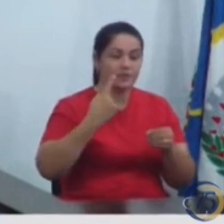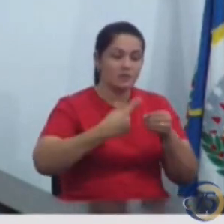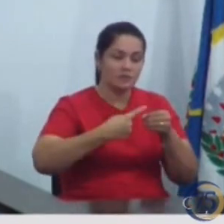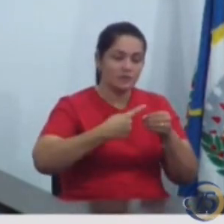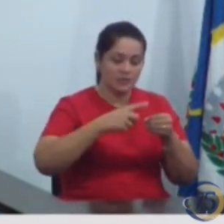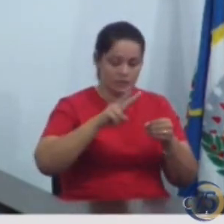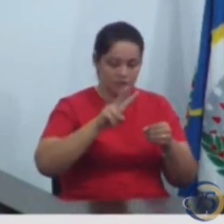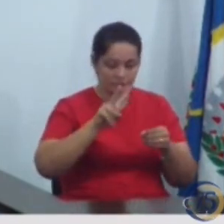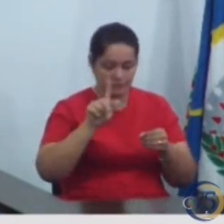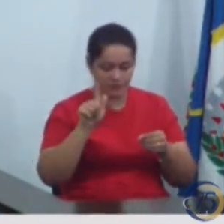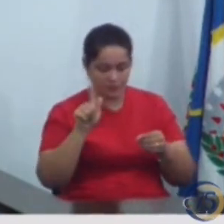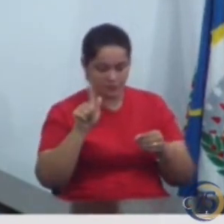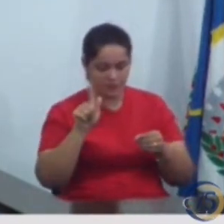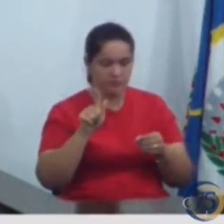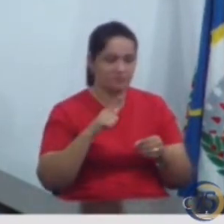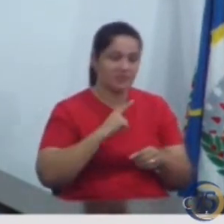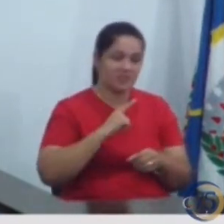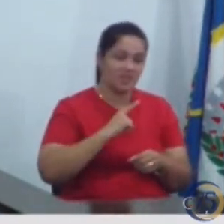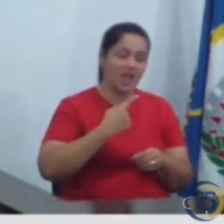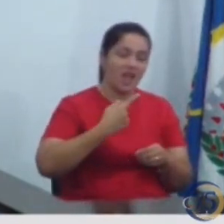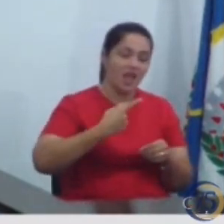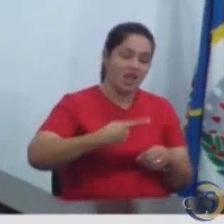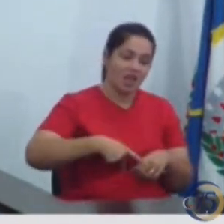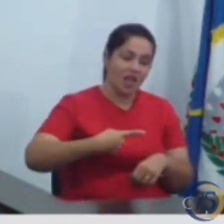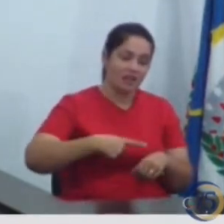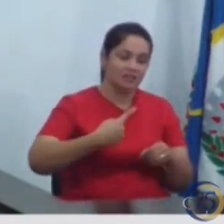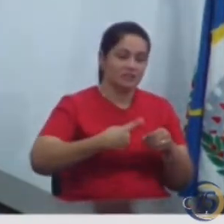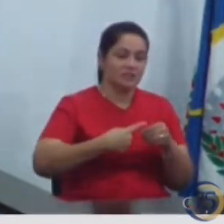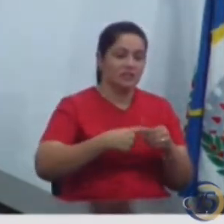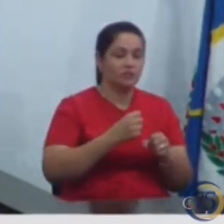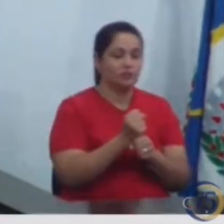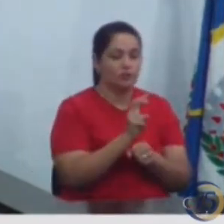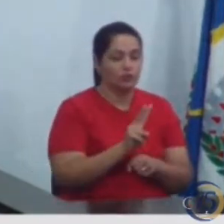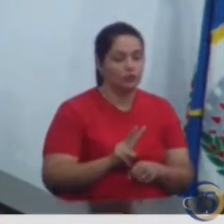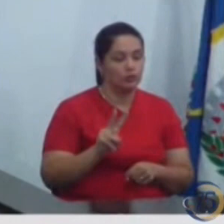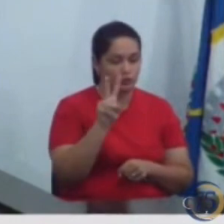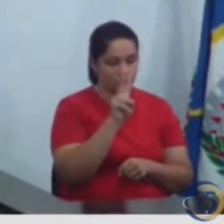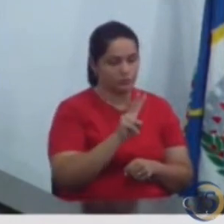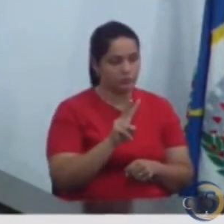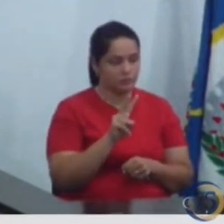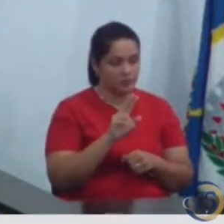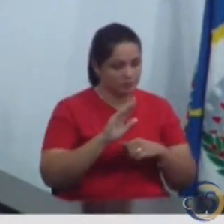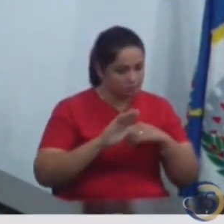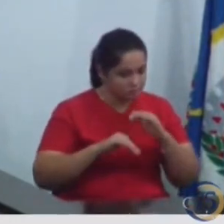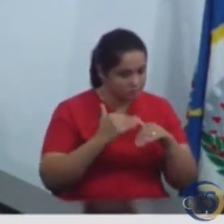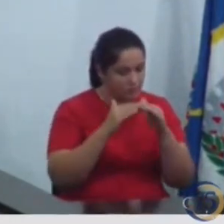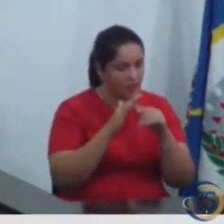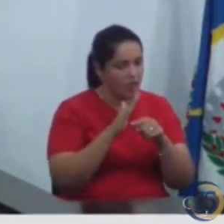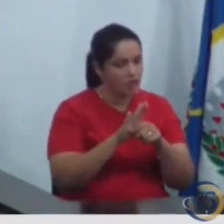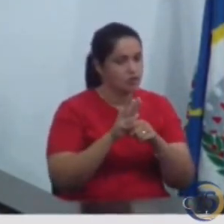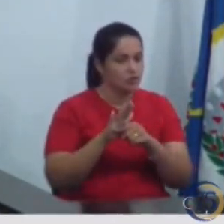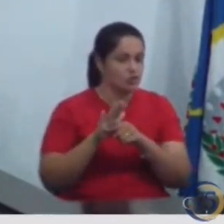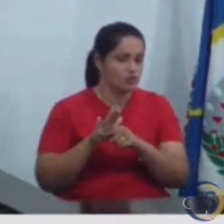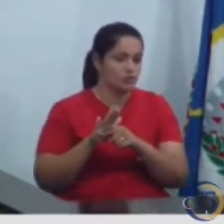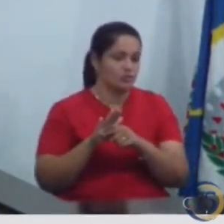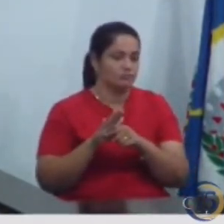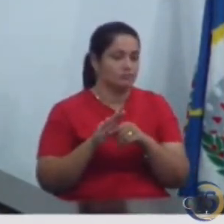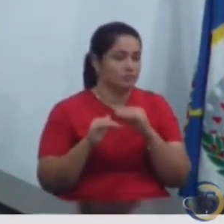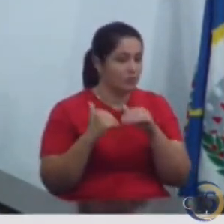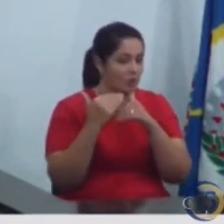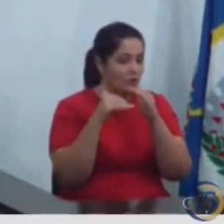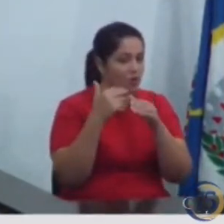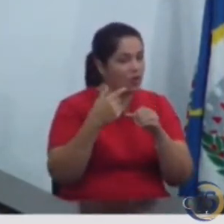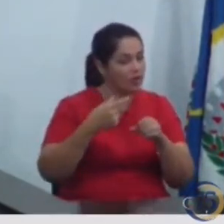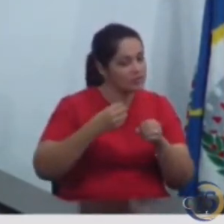de Votuporanga que tem contribuído imensamente para o progresso Regional então